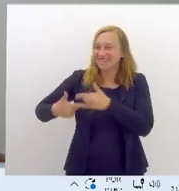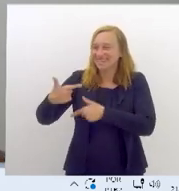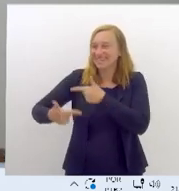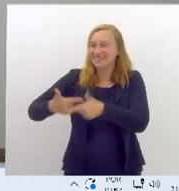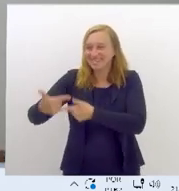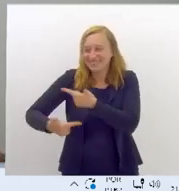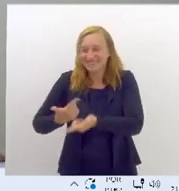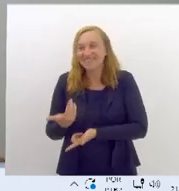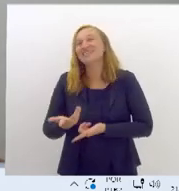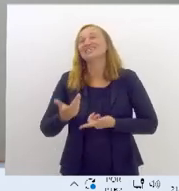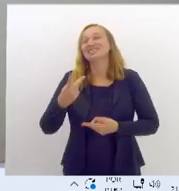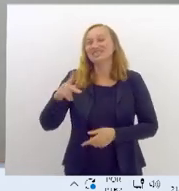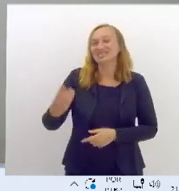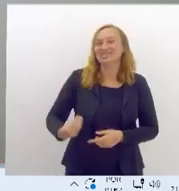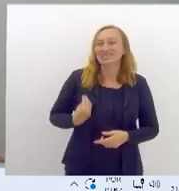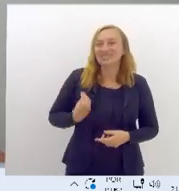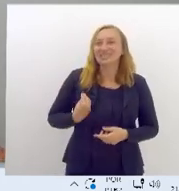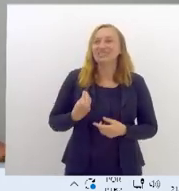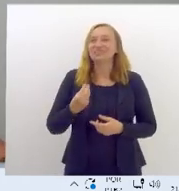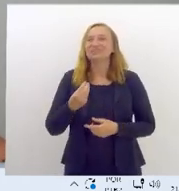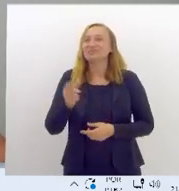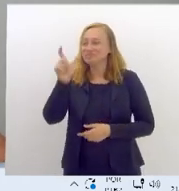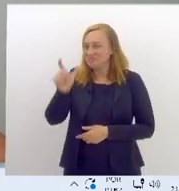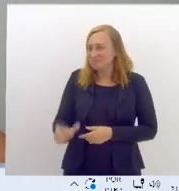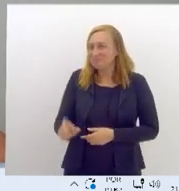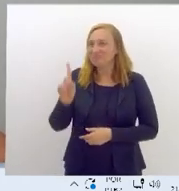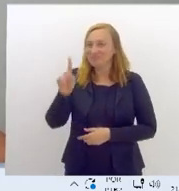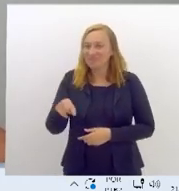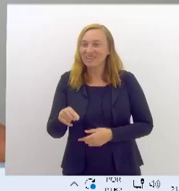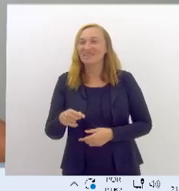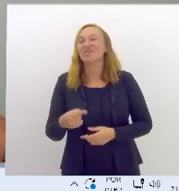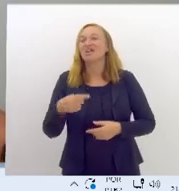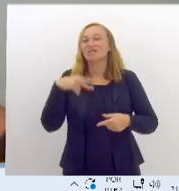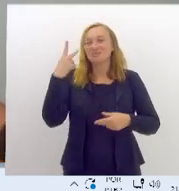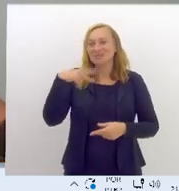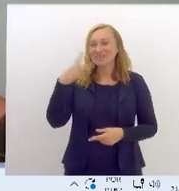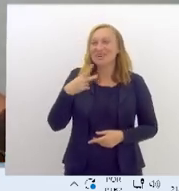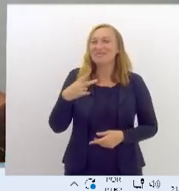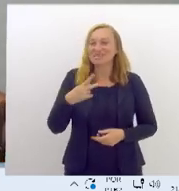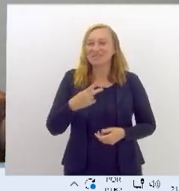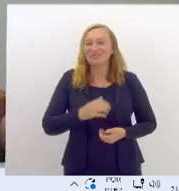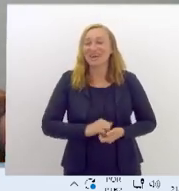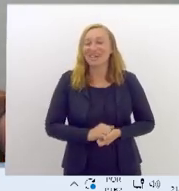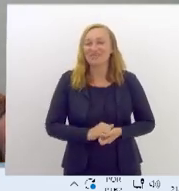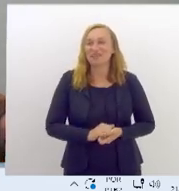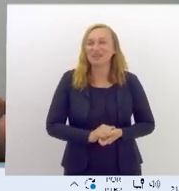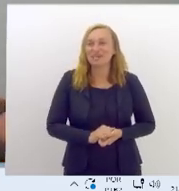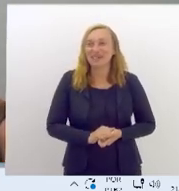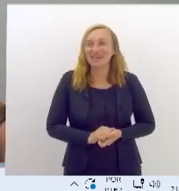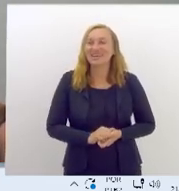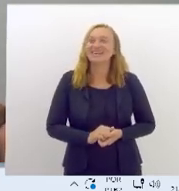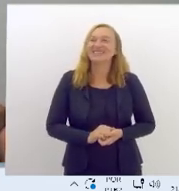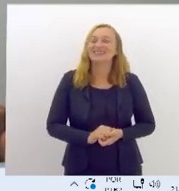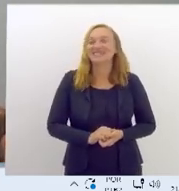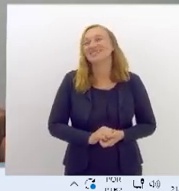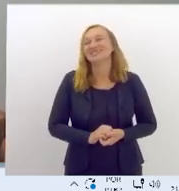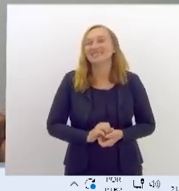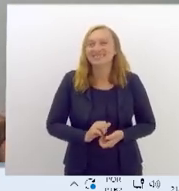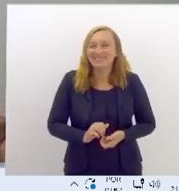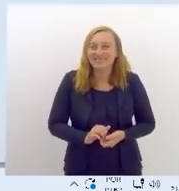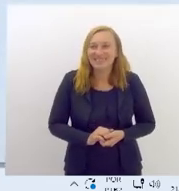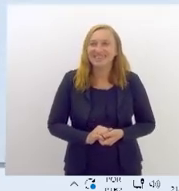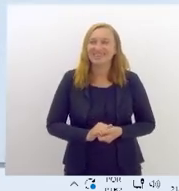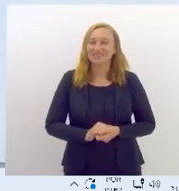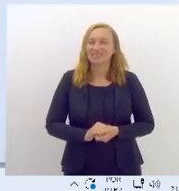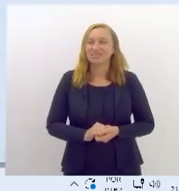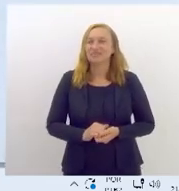do homem que você é do exemplo que você é como político como pessoa você é muito humano e todo mundo da sua volta sabe muito